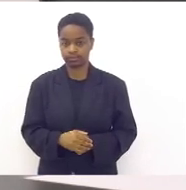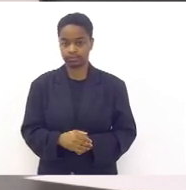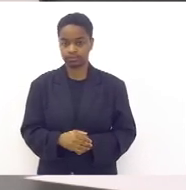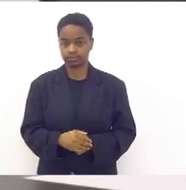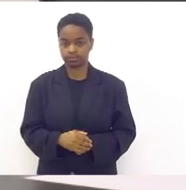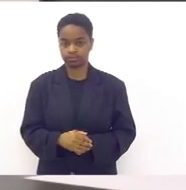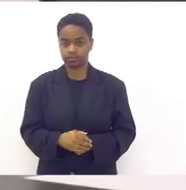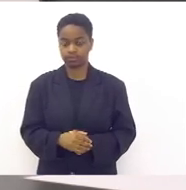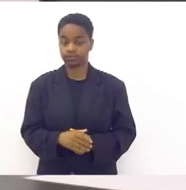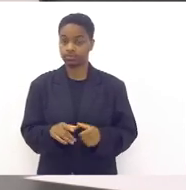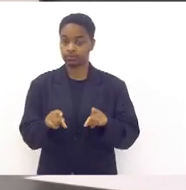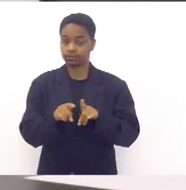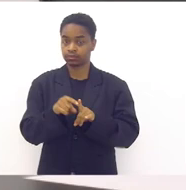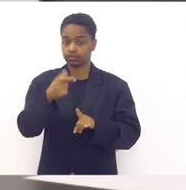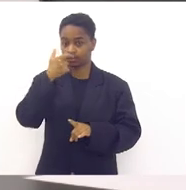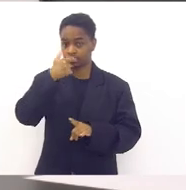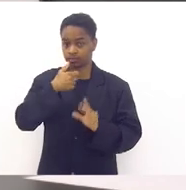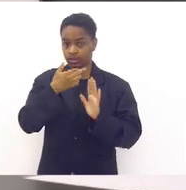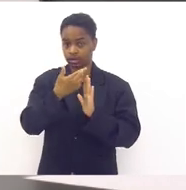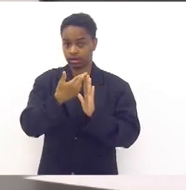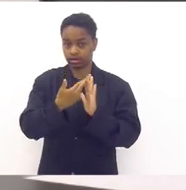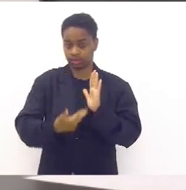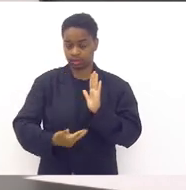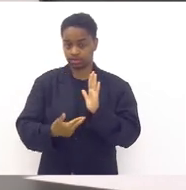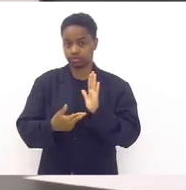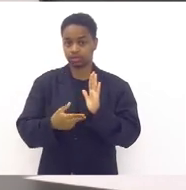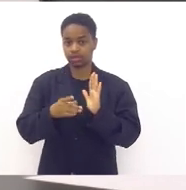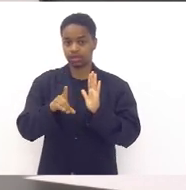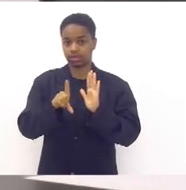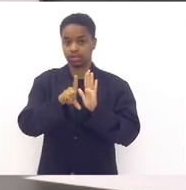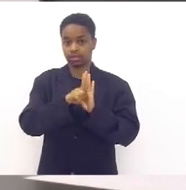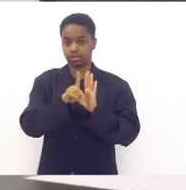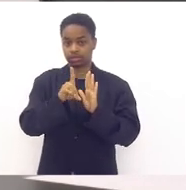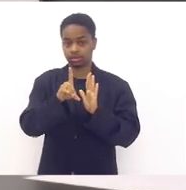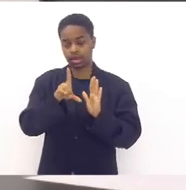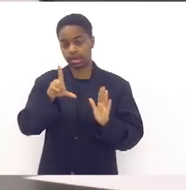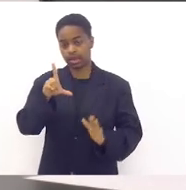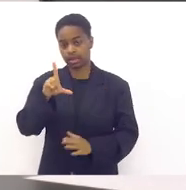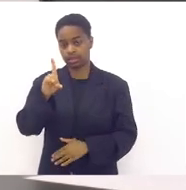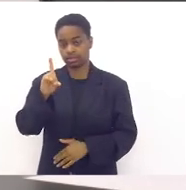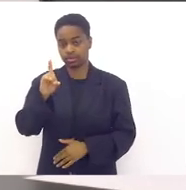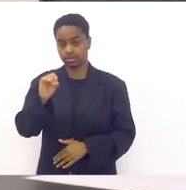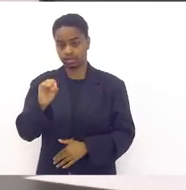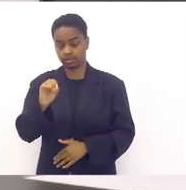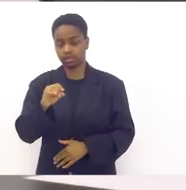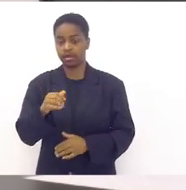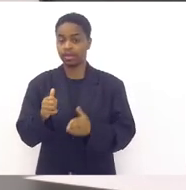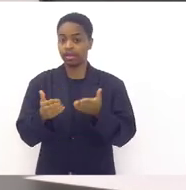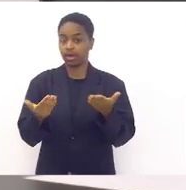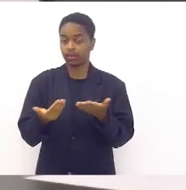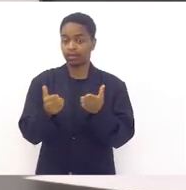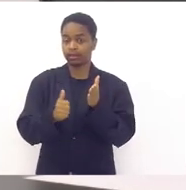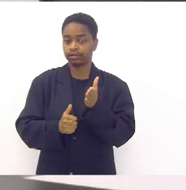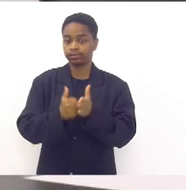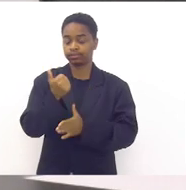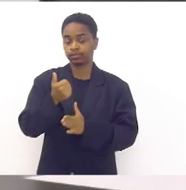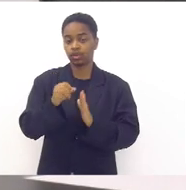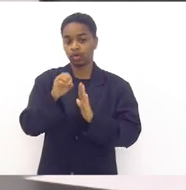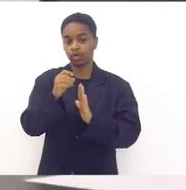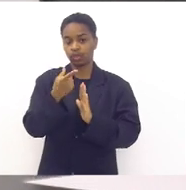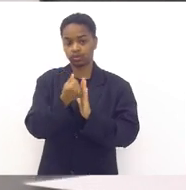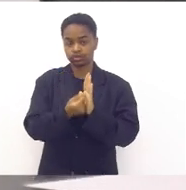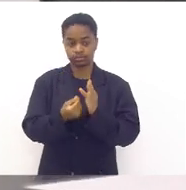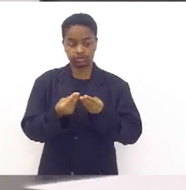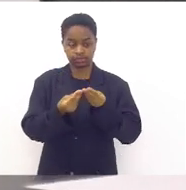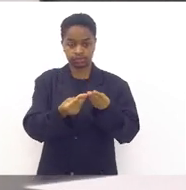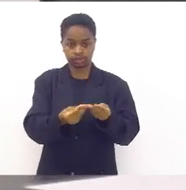e como relator da Lei de Diretrizes Orçamentárias, pela primeira vez a gente vai ter, deputado Luiz Paulo, eu não sei, o orçamento chegou na casa sexta-feira,